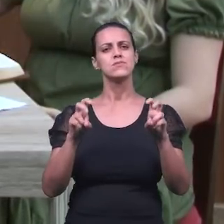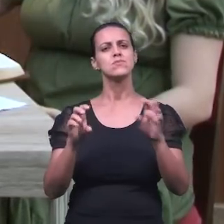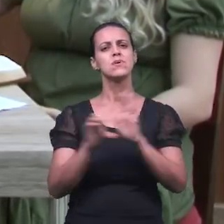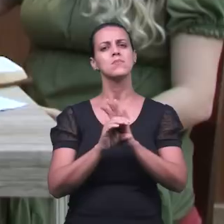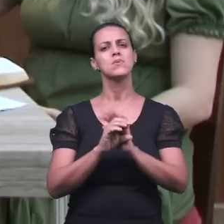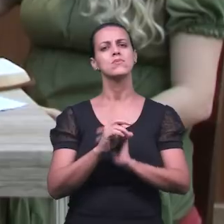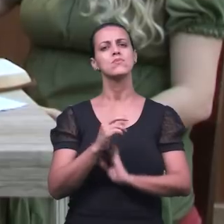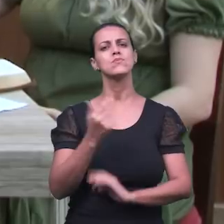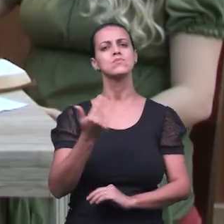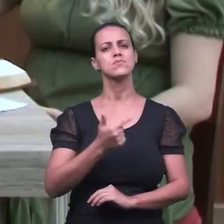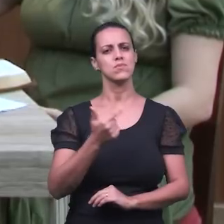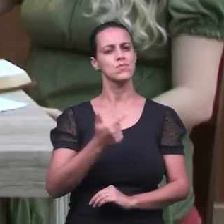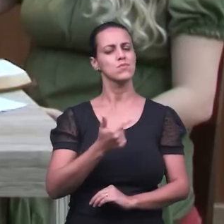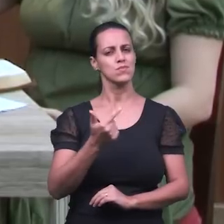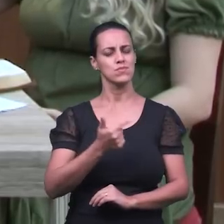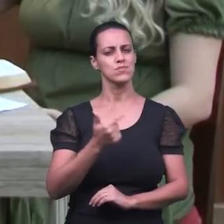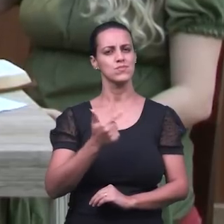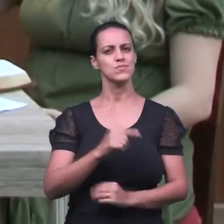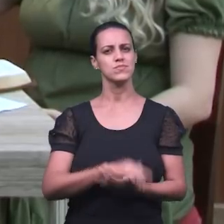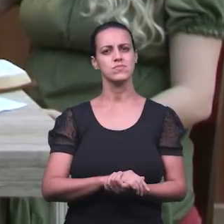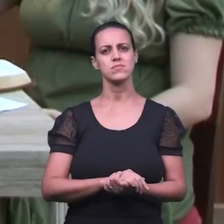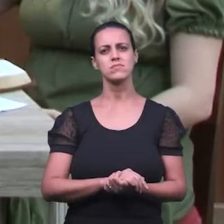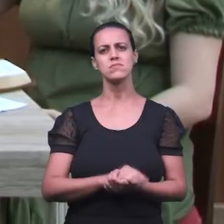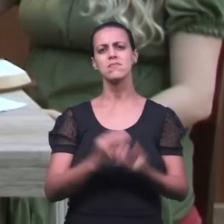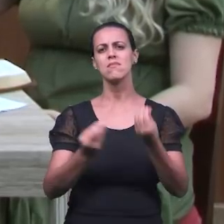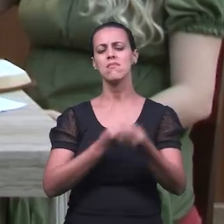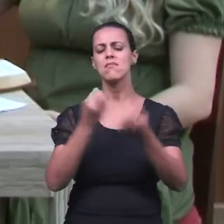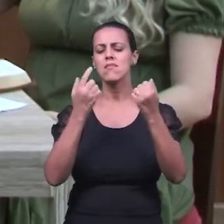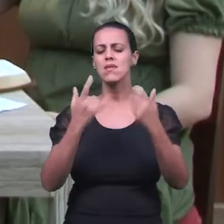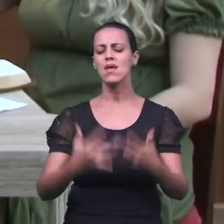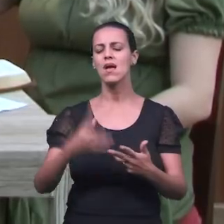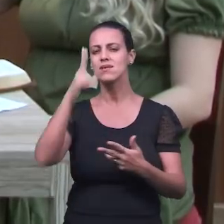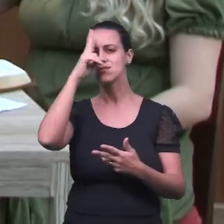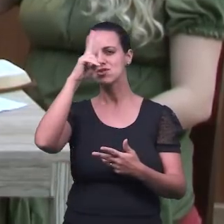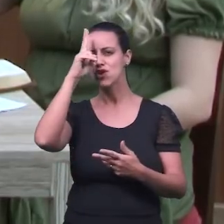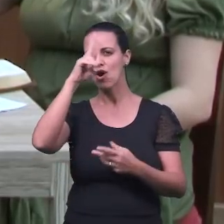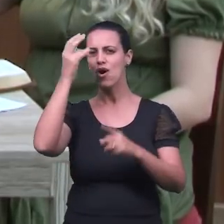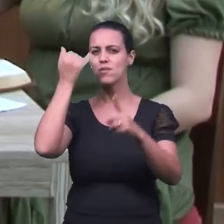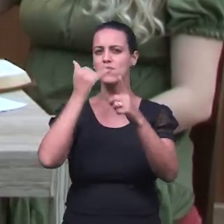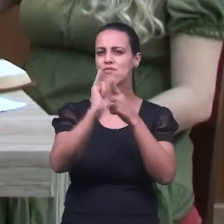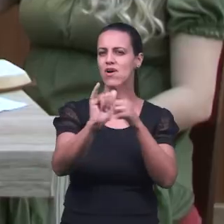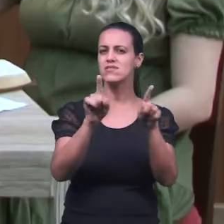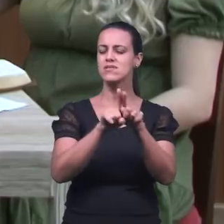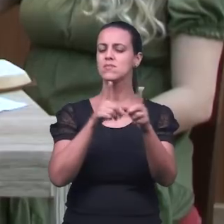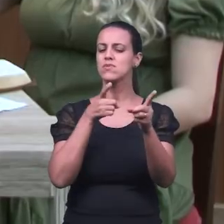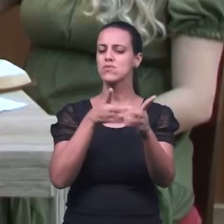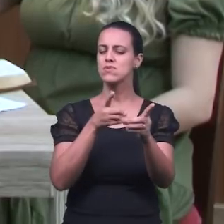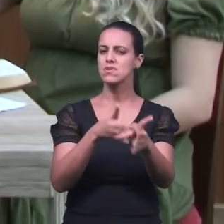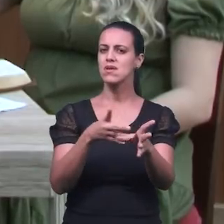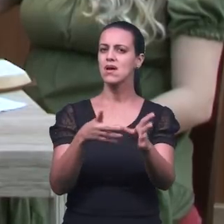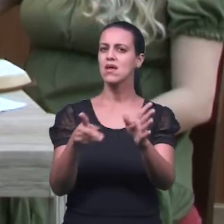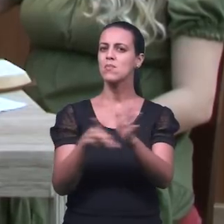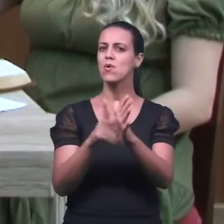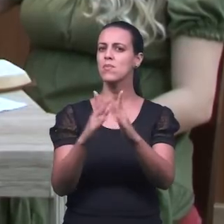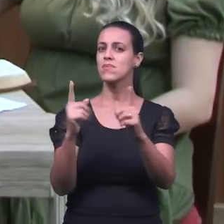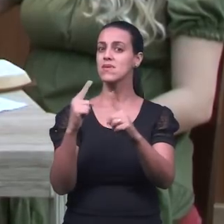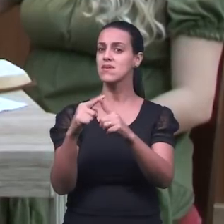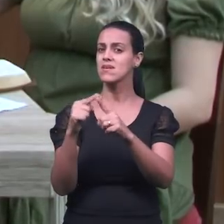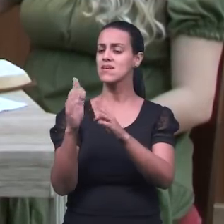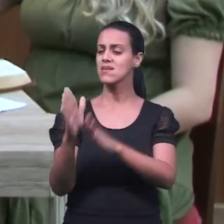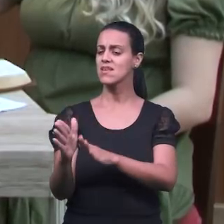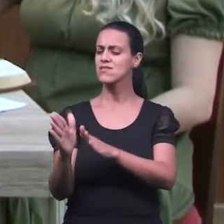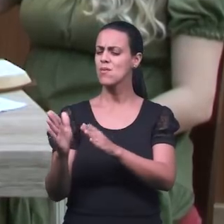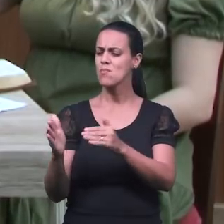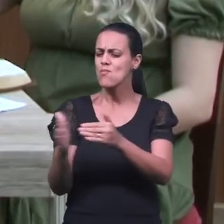segundo capítulo, estamos vendo a definição histórica, profética e doutrinária da igreja no seu momento final,